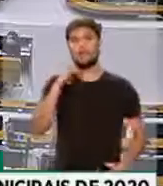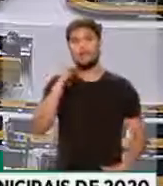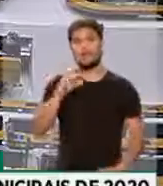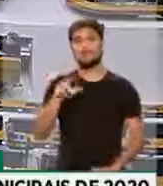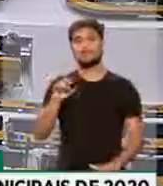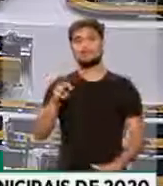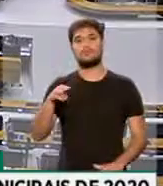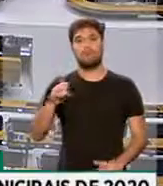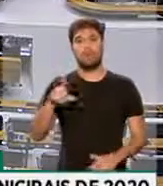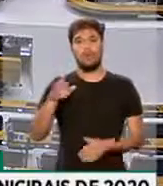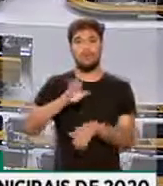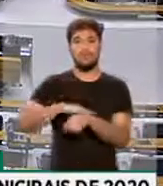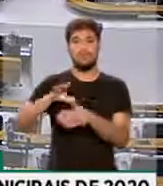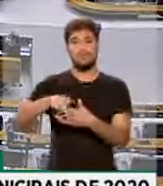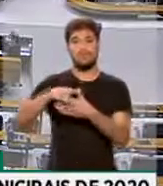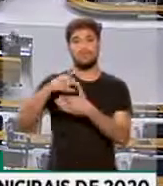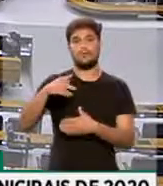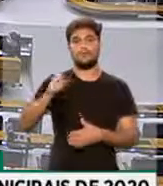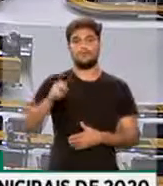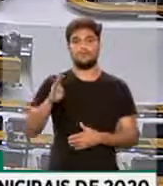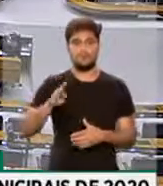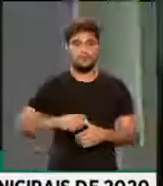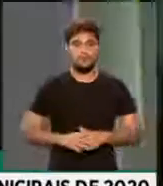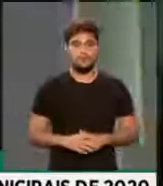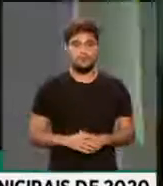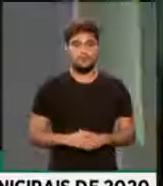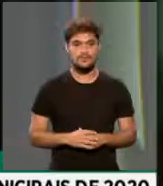Sandro Molon, tempo de líder do PSB.